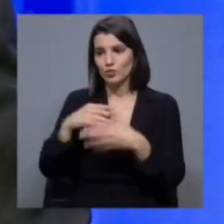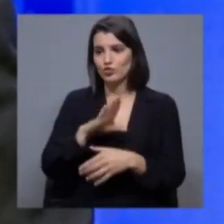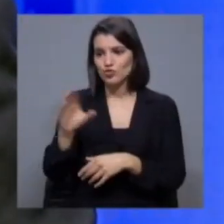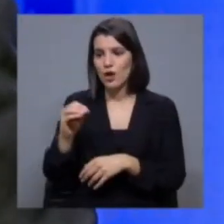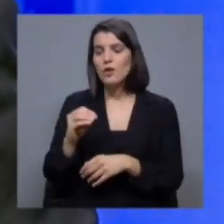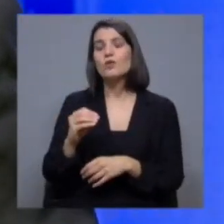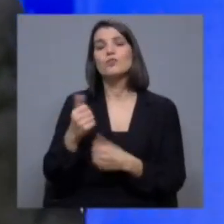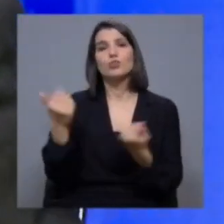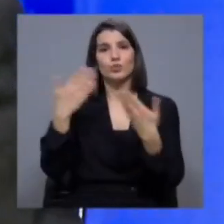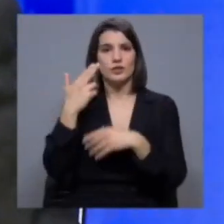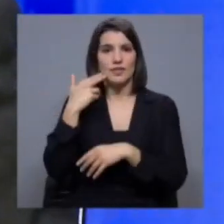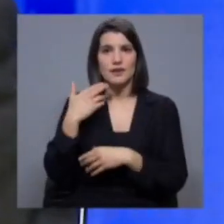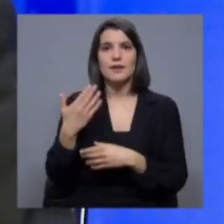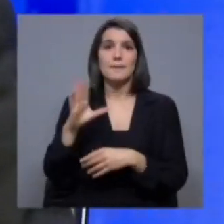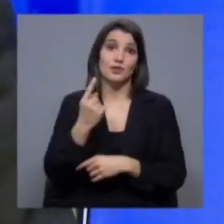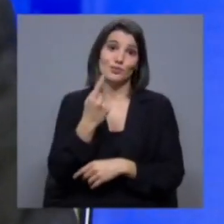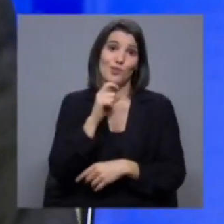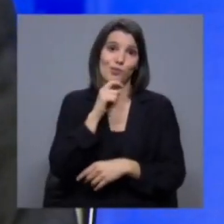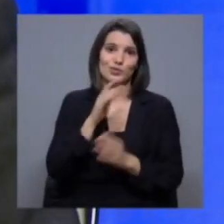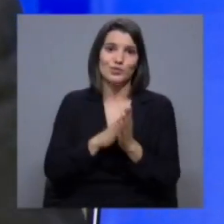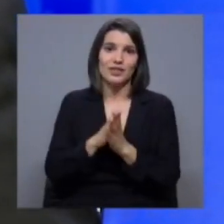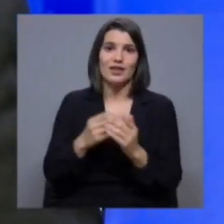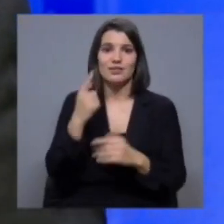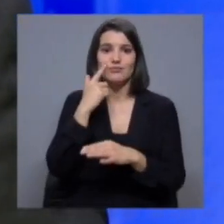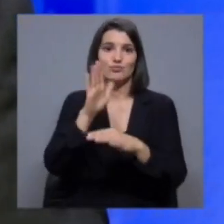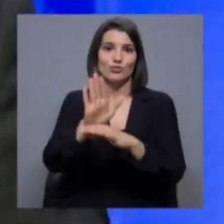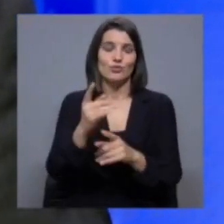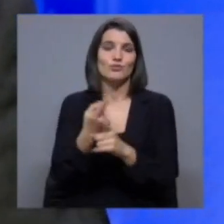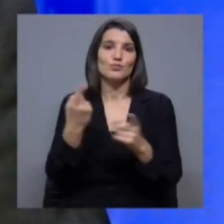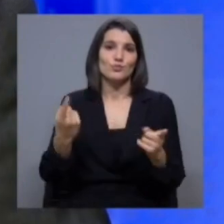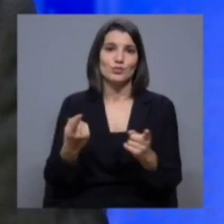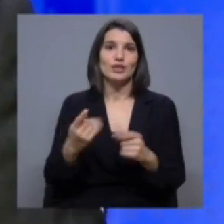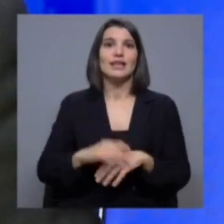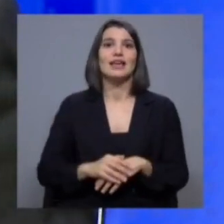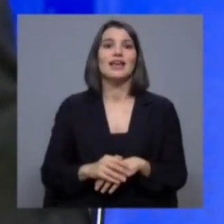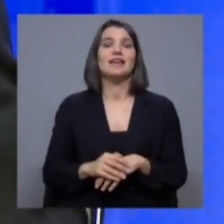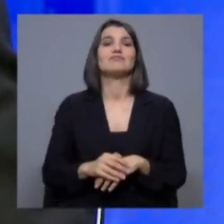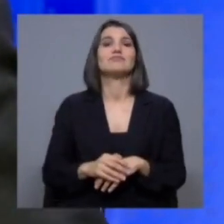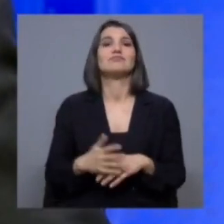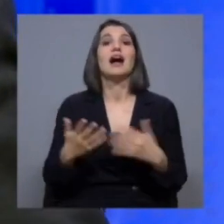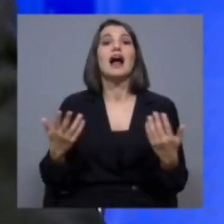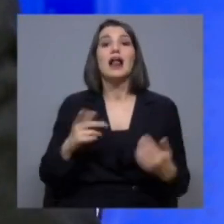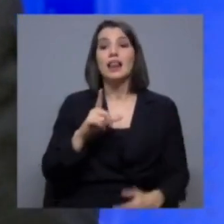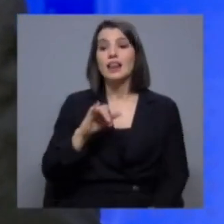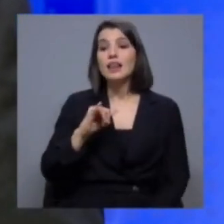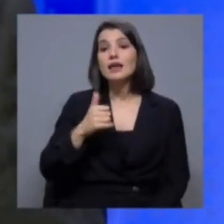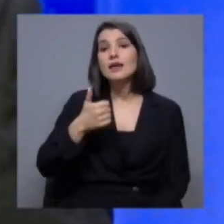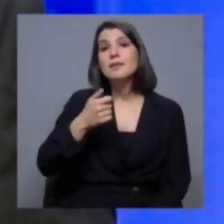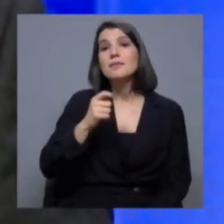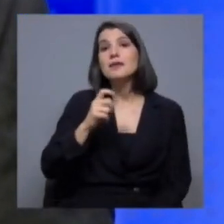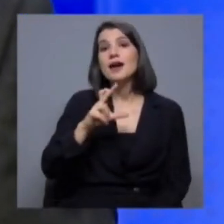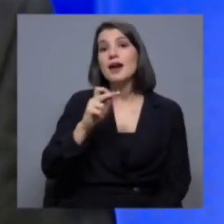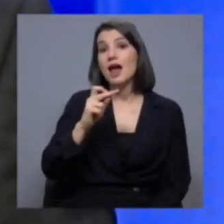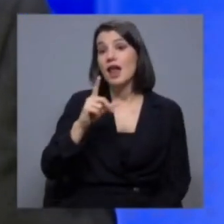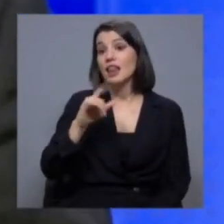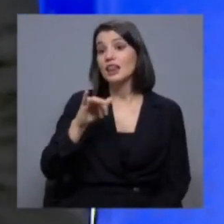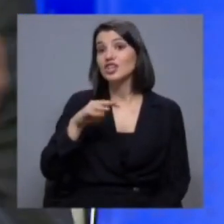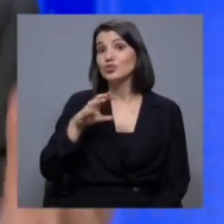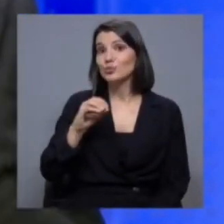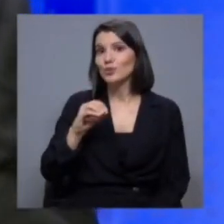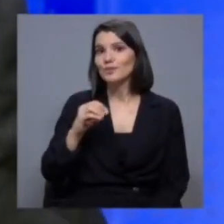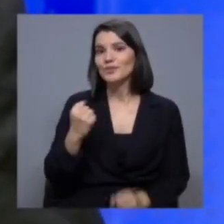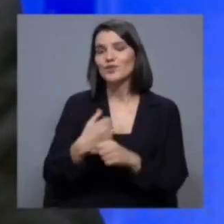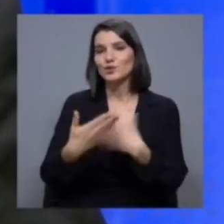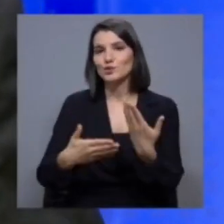Boa noite André Ventura e mais uma unidade para mostrar que porque é que o organismo funciona e faz falta Portugal EA razão A